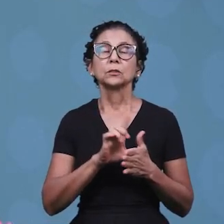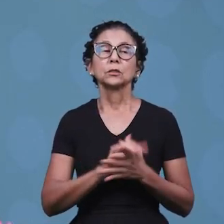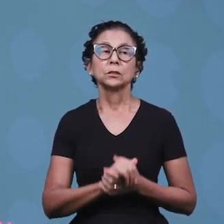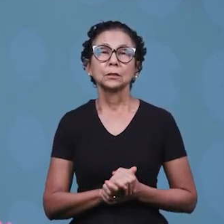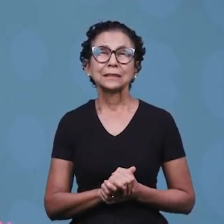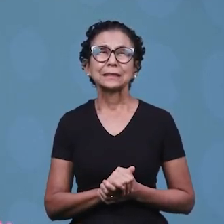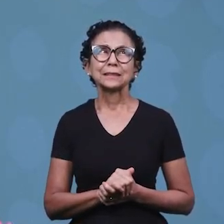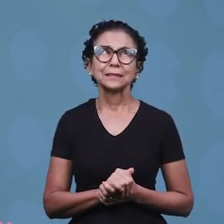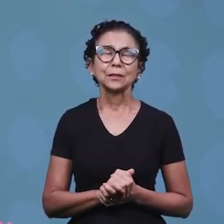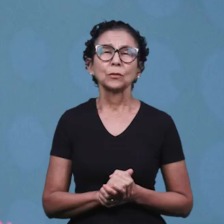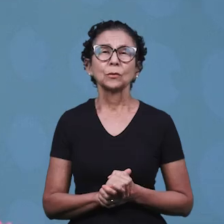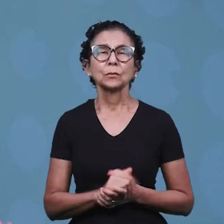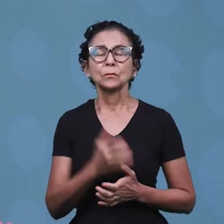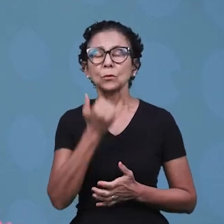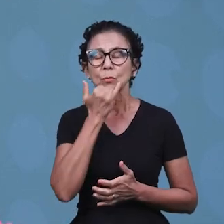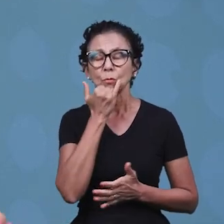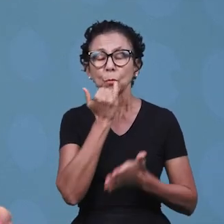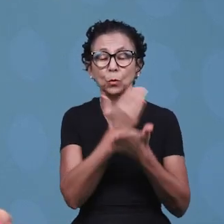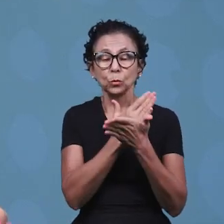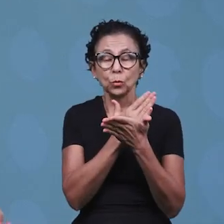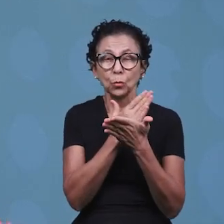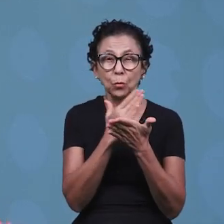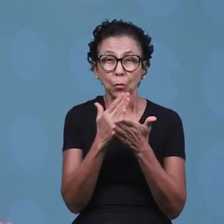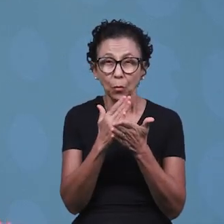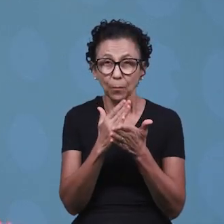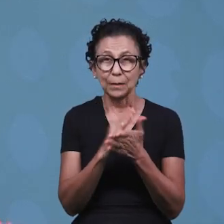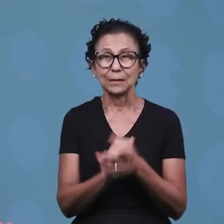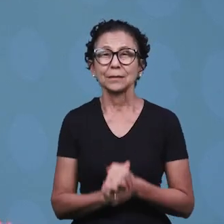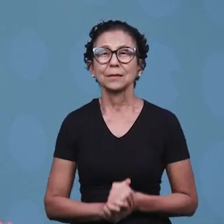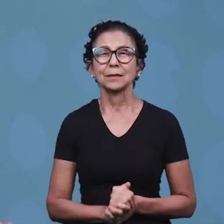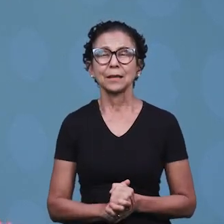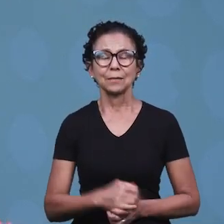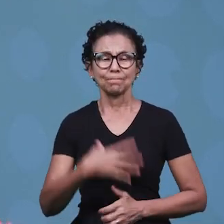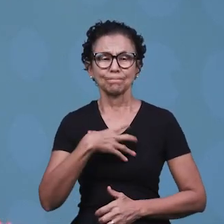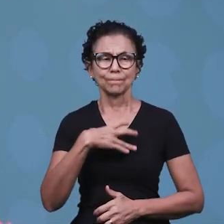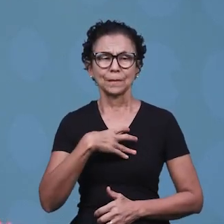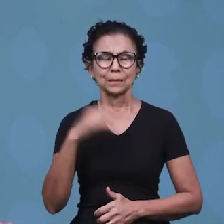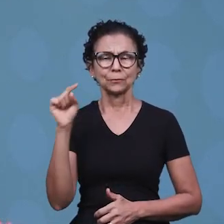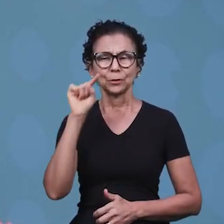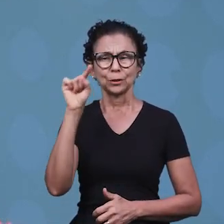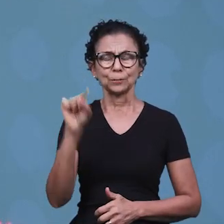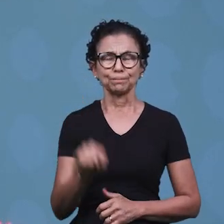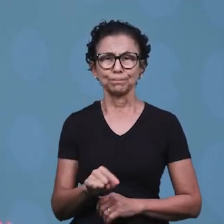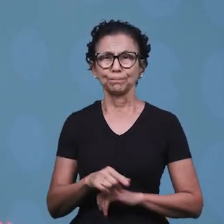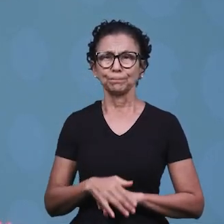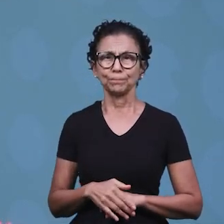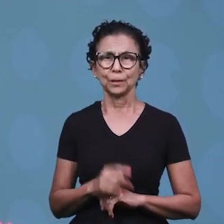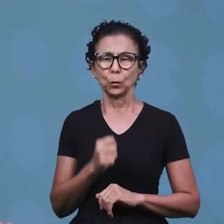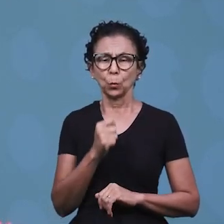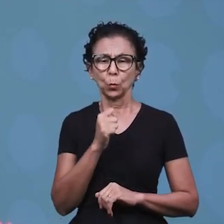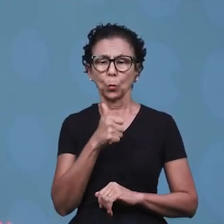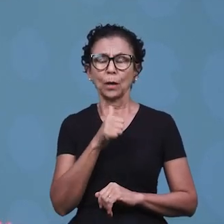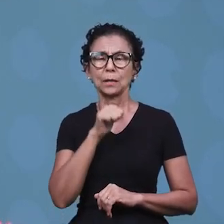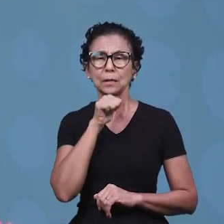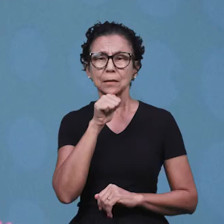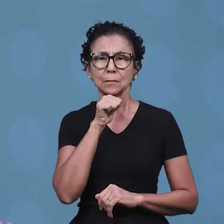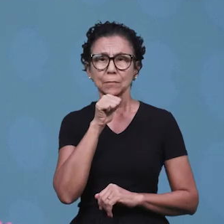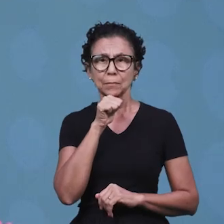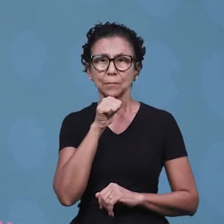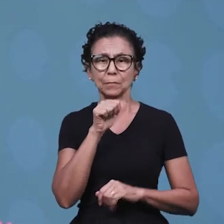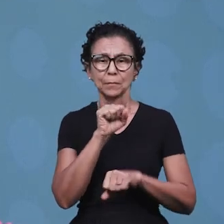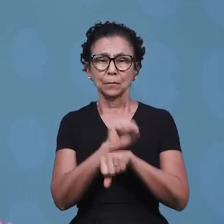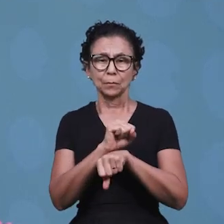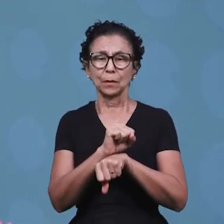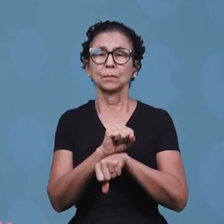já no início do climatério, né, na perimenopausa, a gente já pode ir ajustando, né, esses hormônios